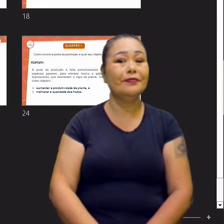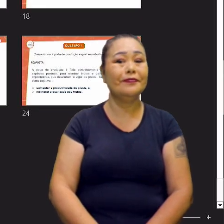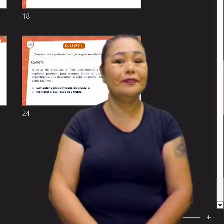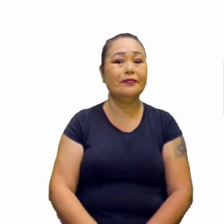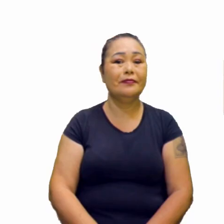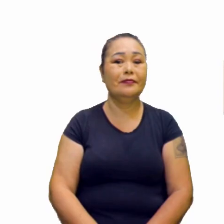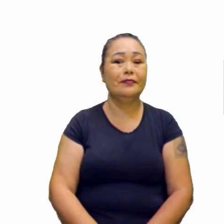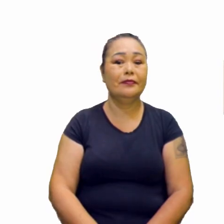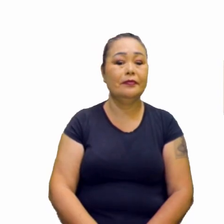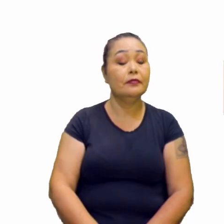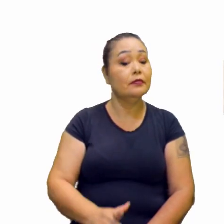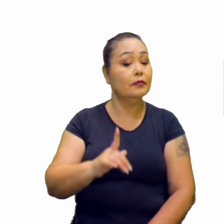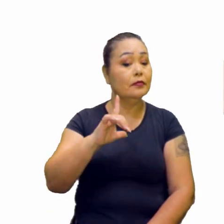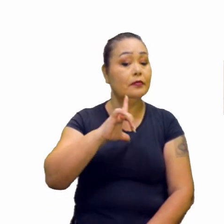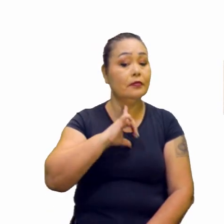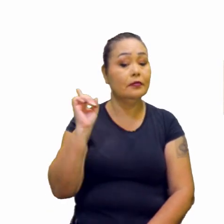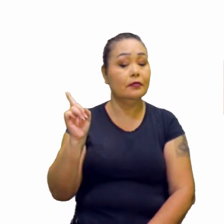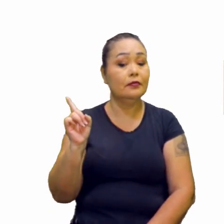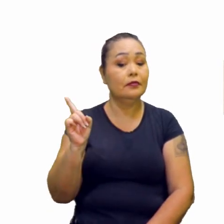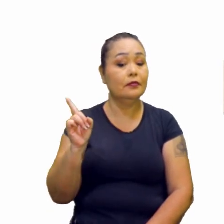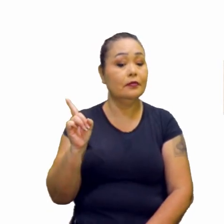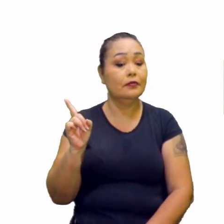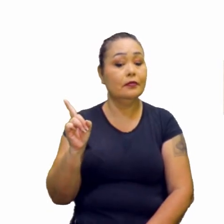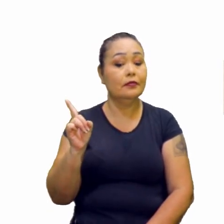temos aqui,